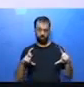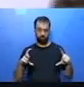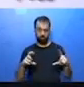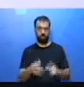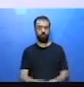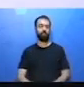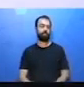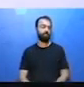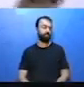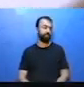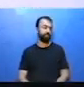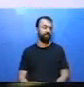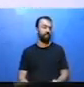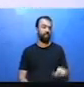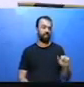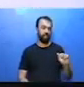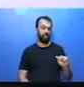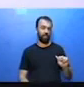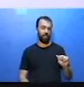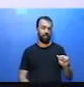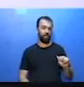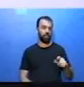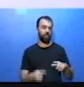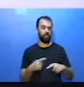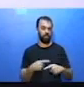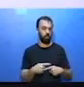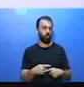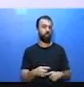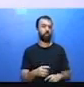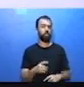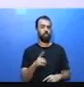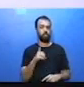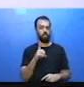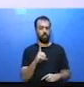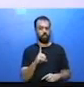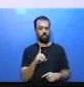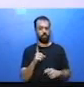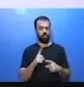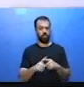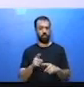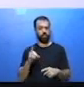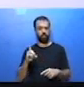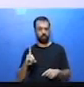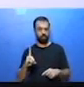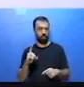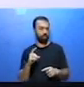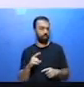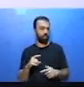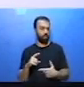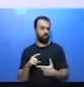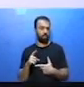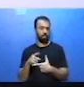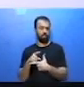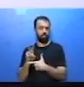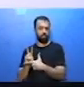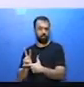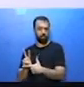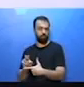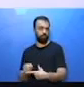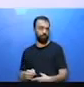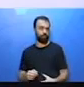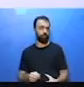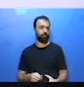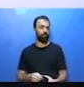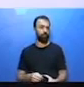Então, a formulinha, né? Diagonal maior vezes diagonal menor dividido por 2. No lugar do D